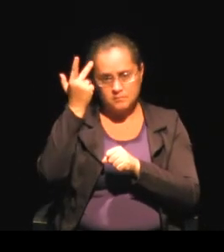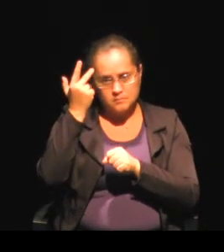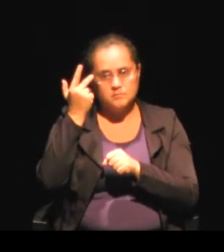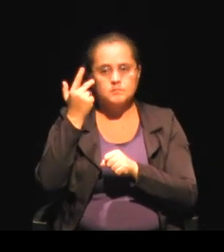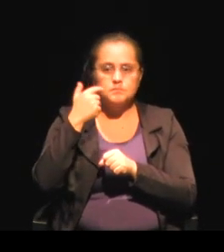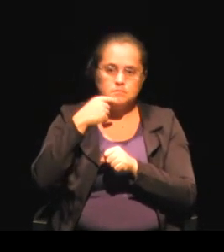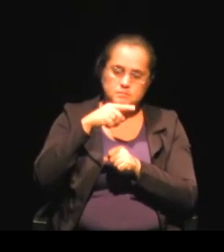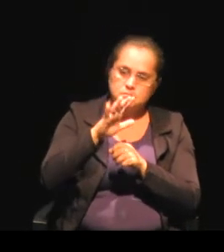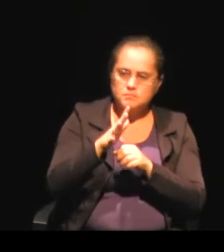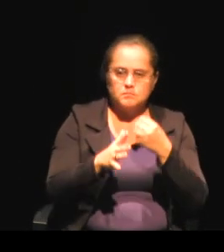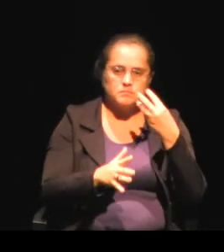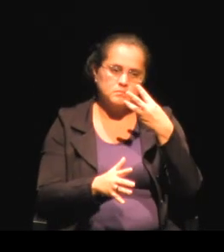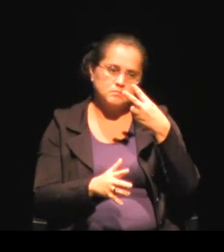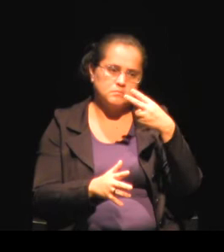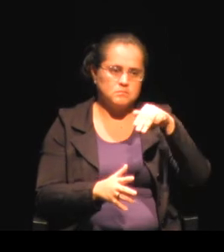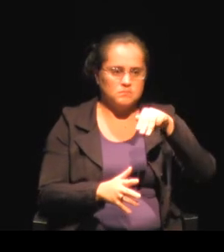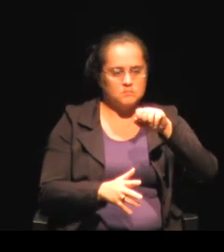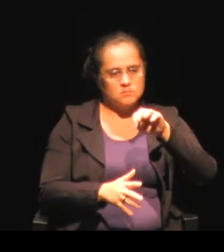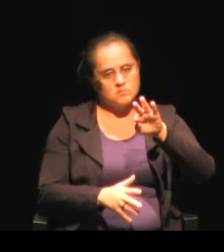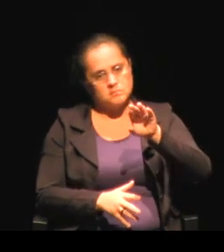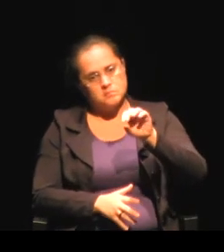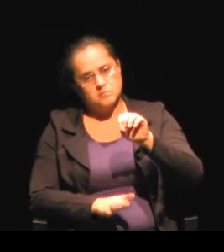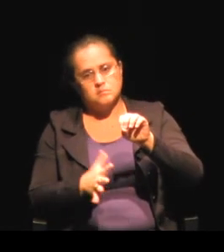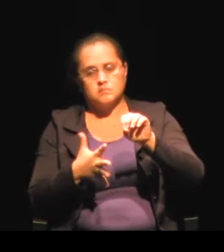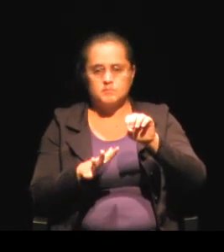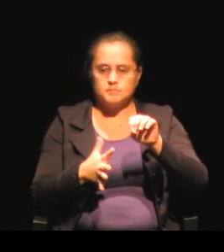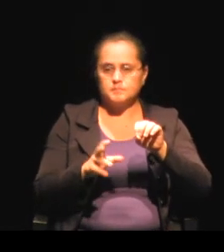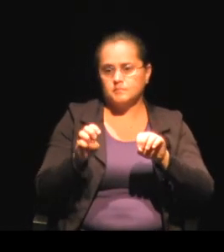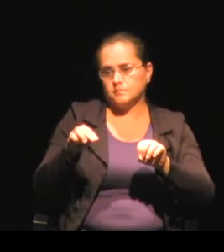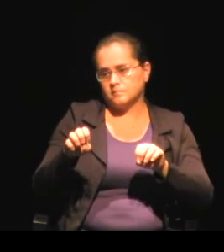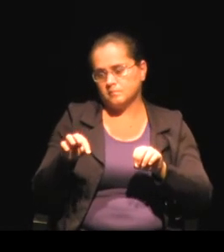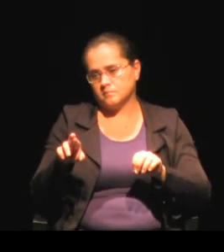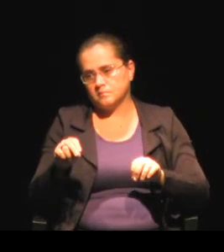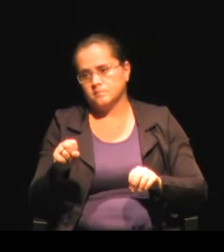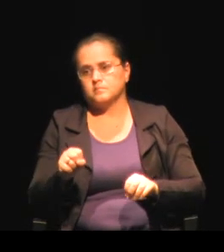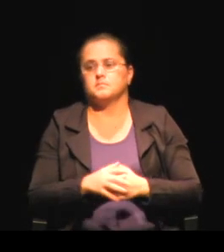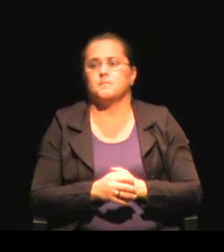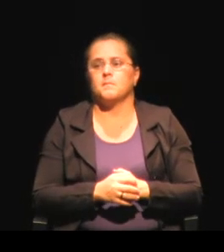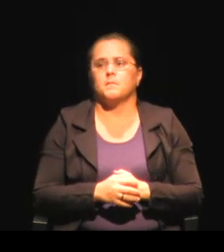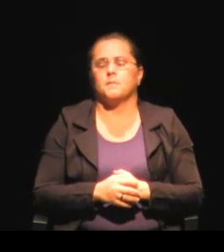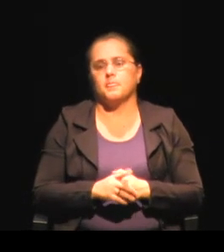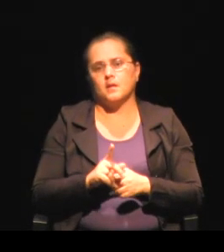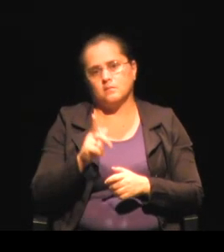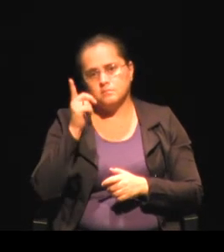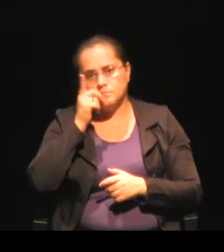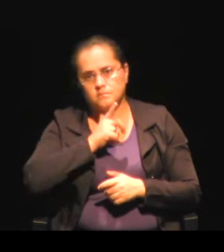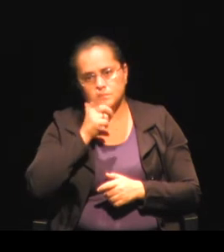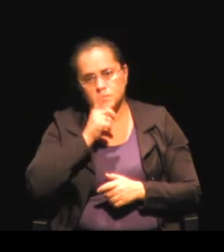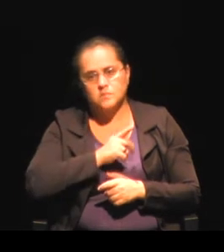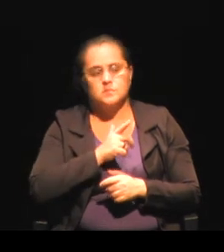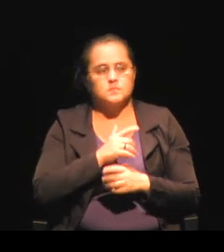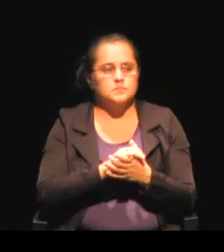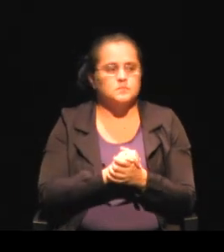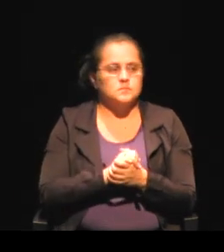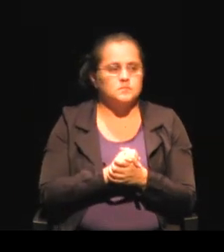para os campos de fora, como eles diziam. Então, hoje se preserva nessa paisagem, de certa maneira. Tem algumas caixas d'água por aqui, umas construções e tal,